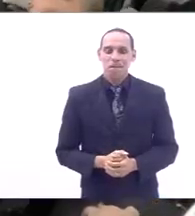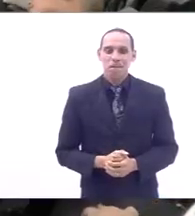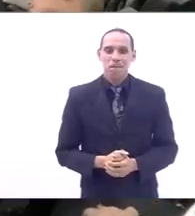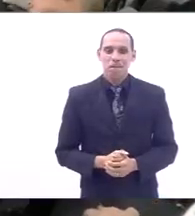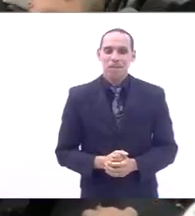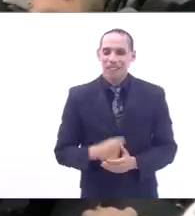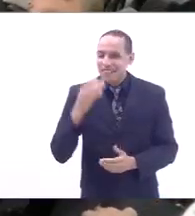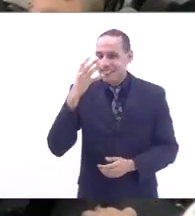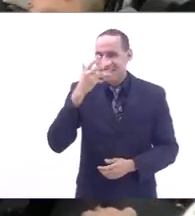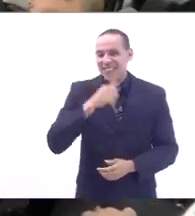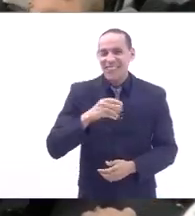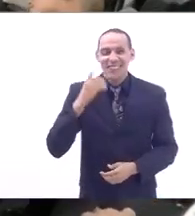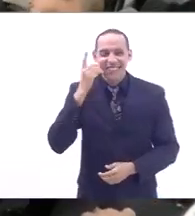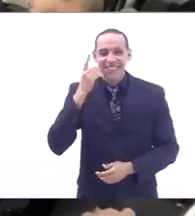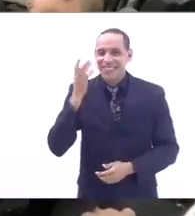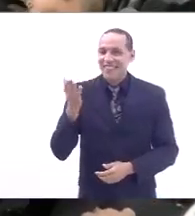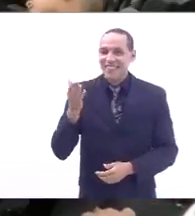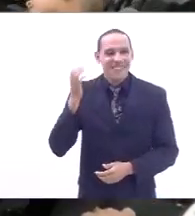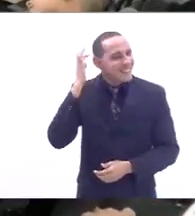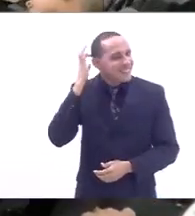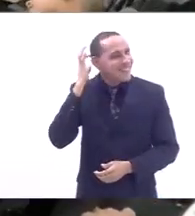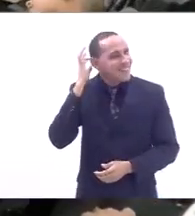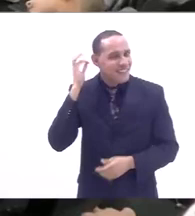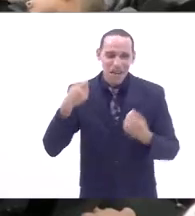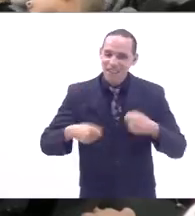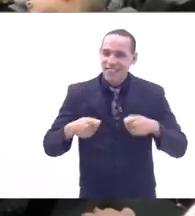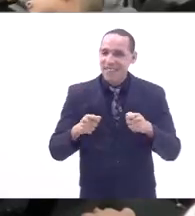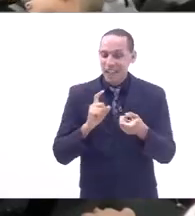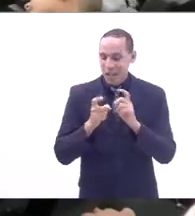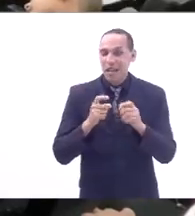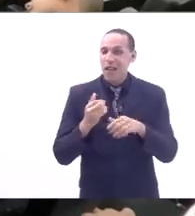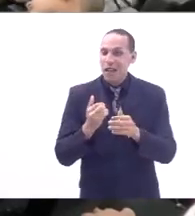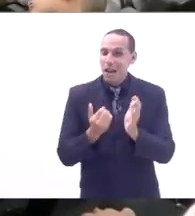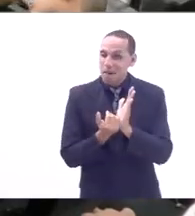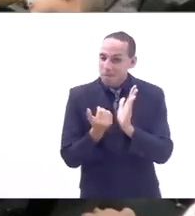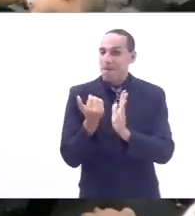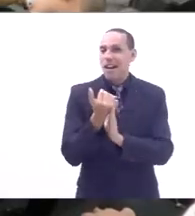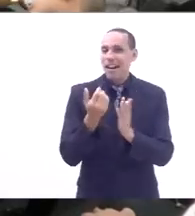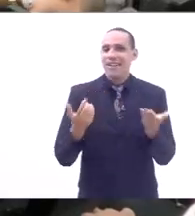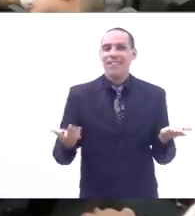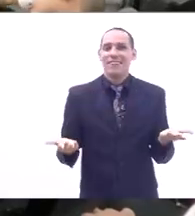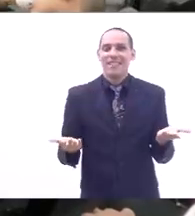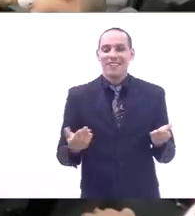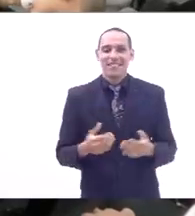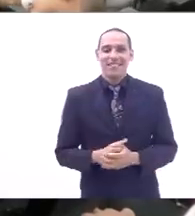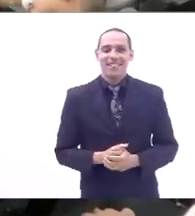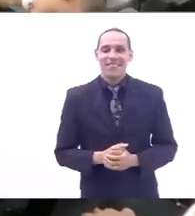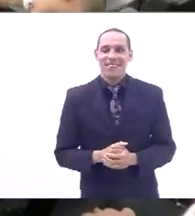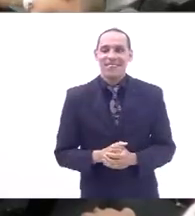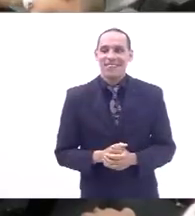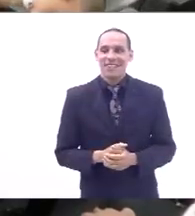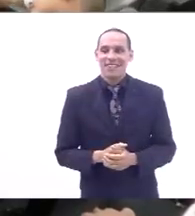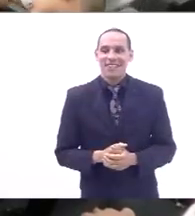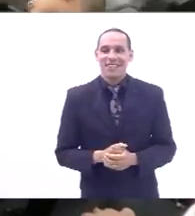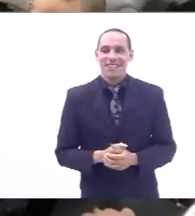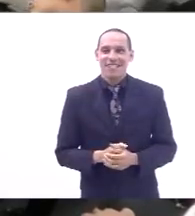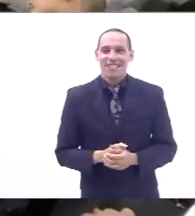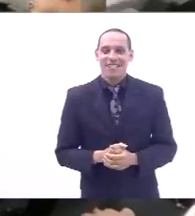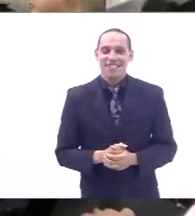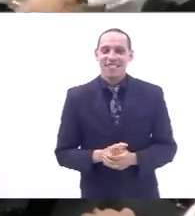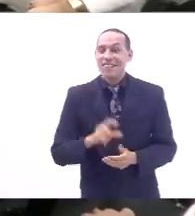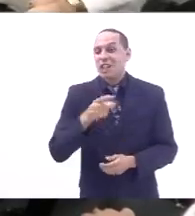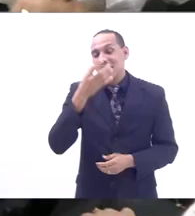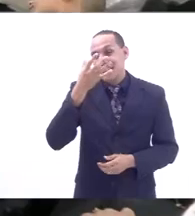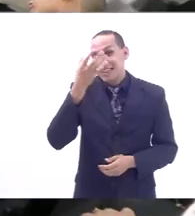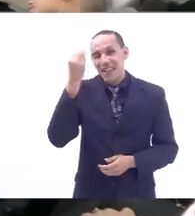Que bonito, hein, deputado? Tem que fazer essas reuniões mais vezes aqui, né, deputado? Quem não entende, esquece. Pô,